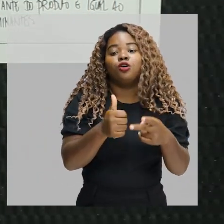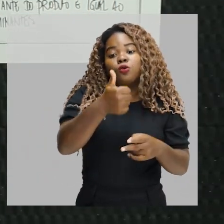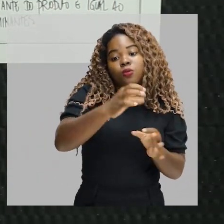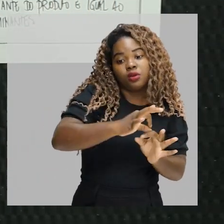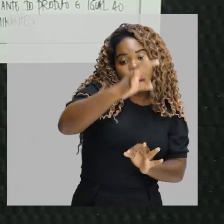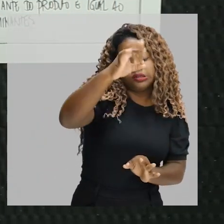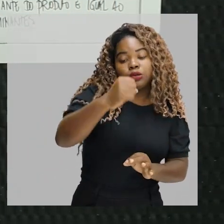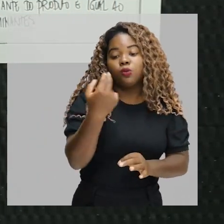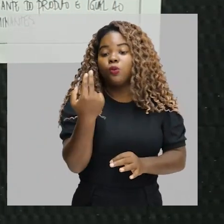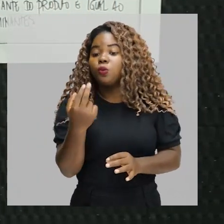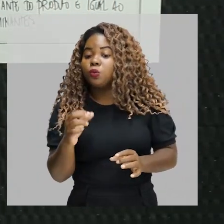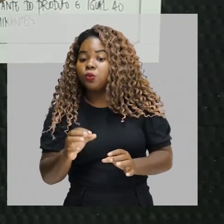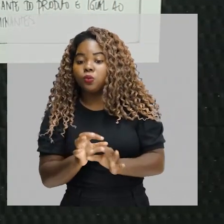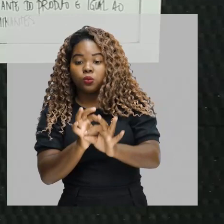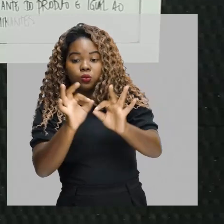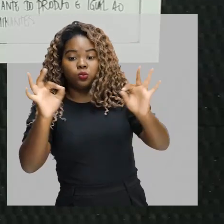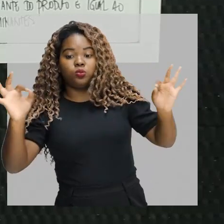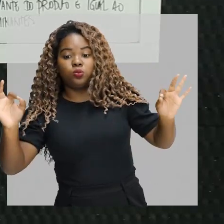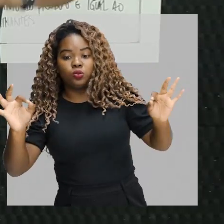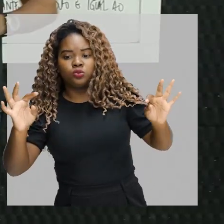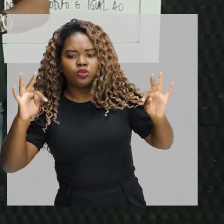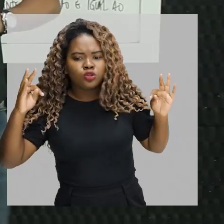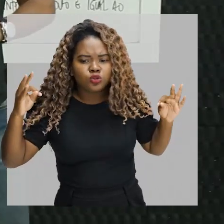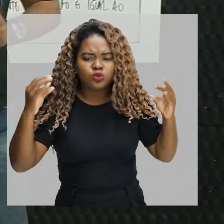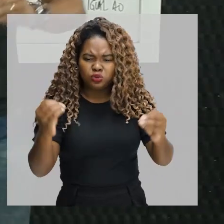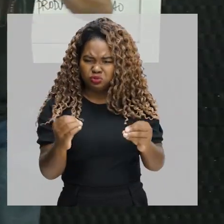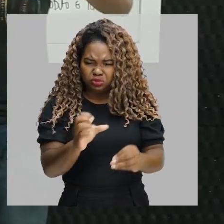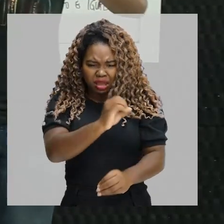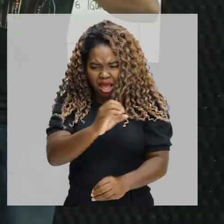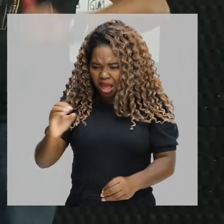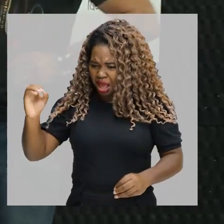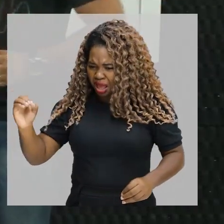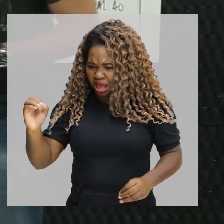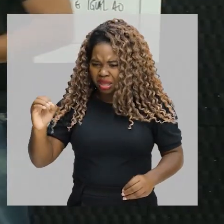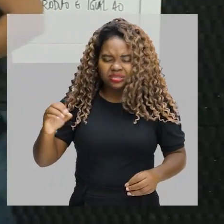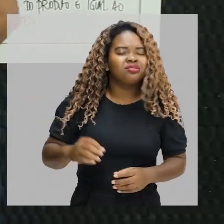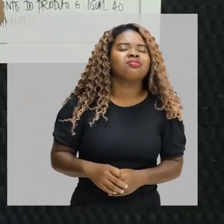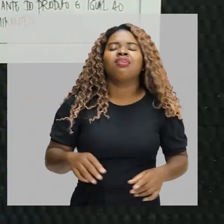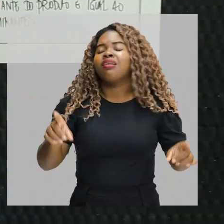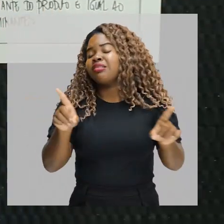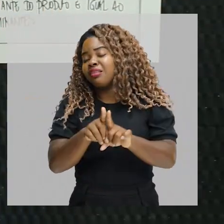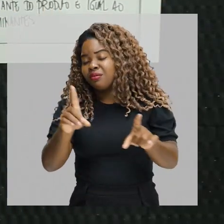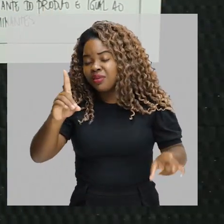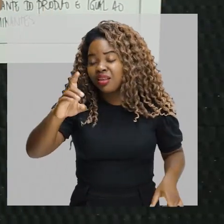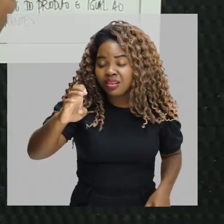ou uma coluna, todos os elementos forem zero, forem nulos, se isso